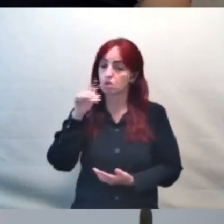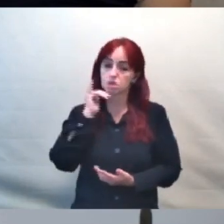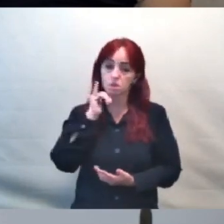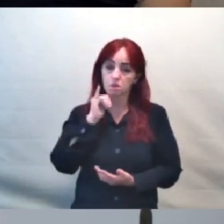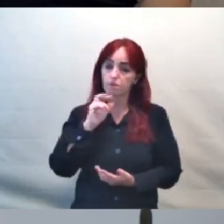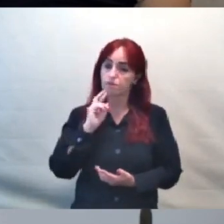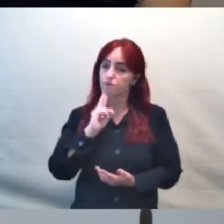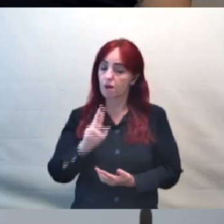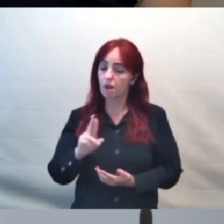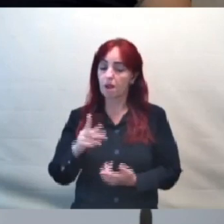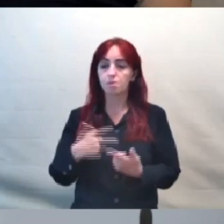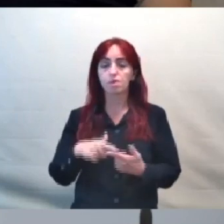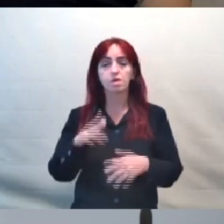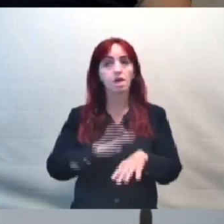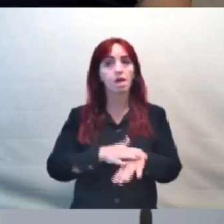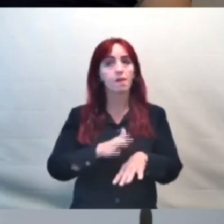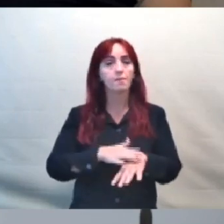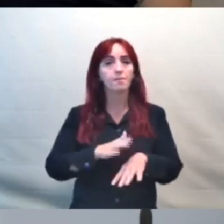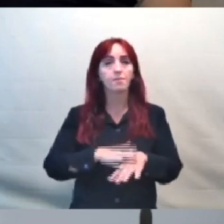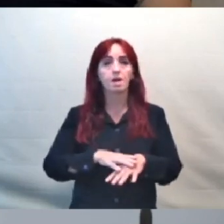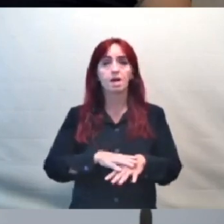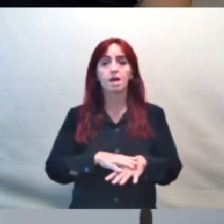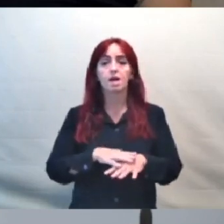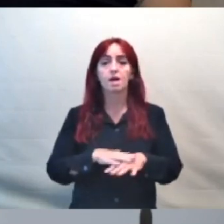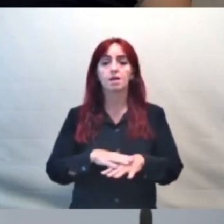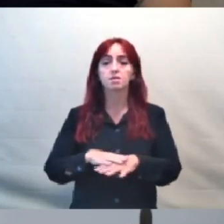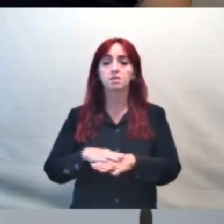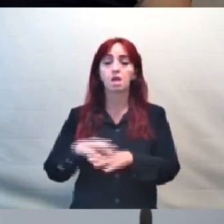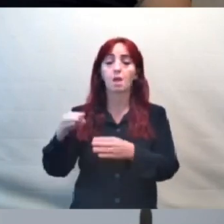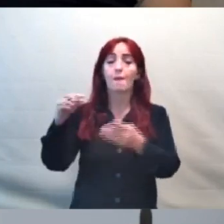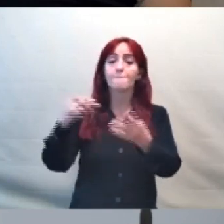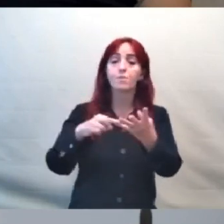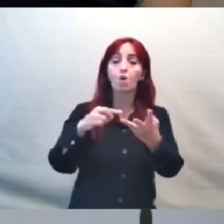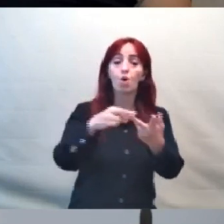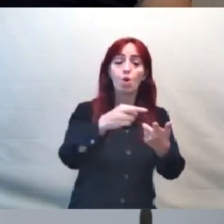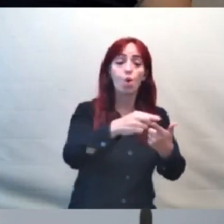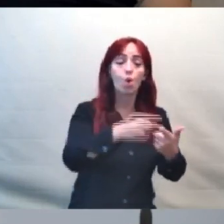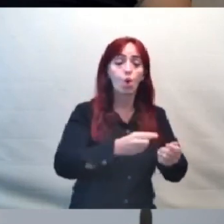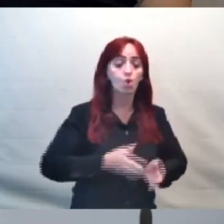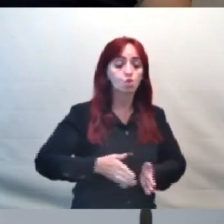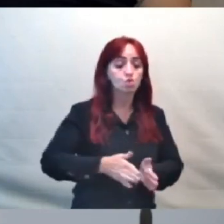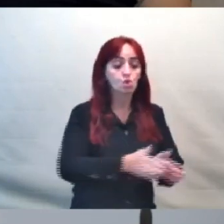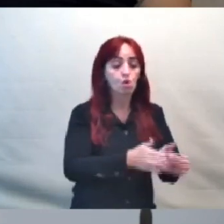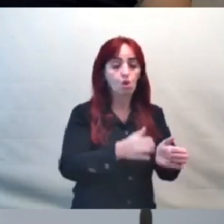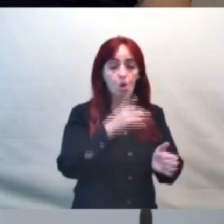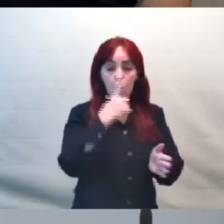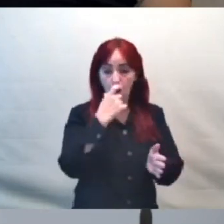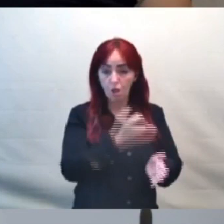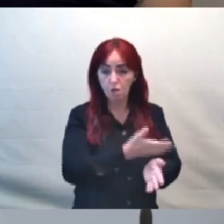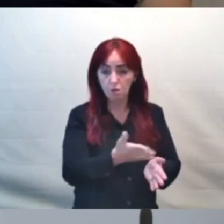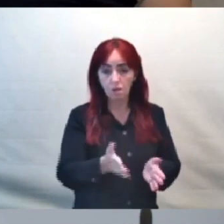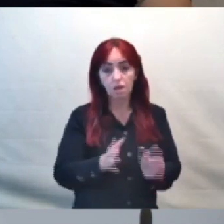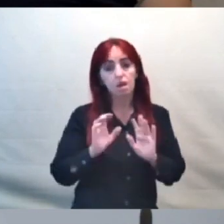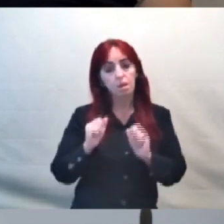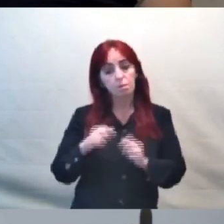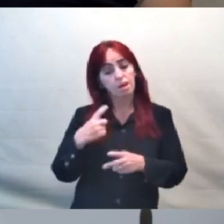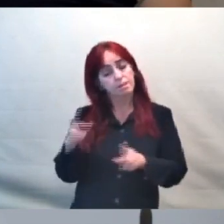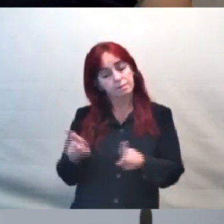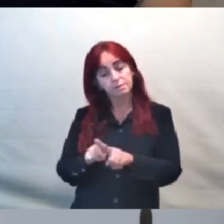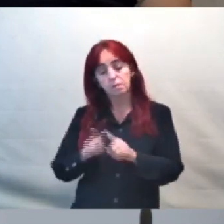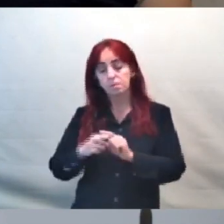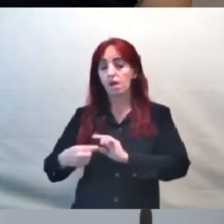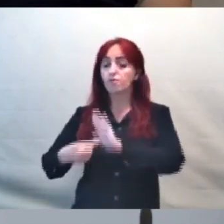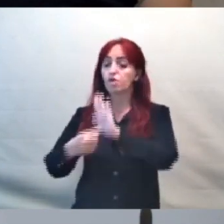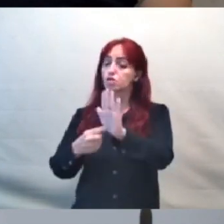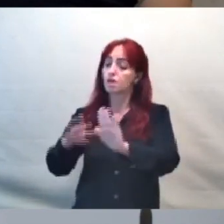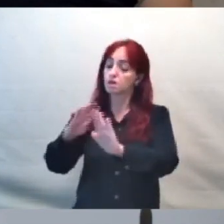100 pontos de entrada em córregos. Mas também coloco à disposição para te passar o cronograma correto da previsão de entrada